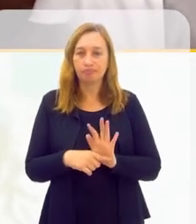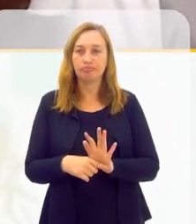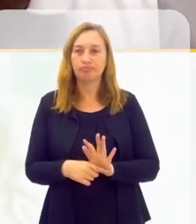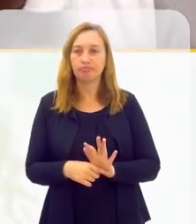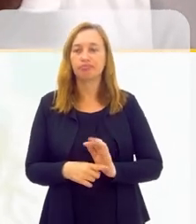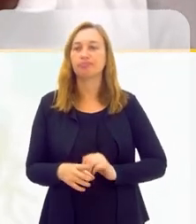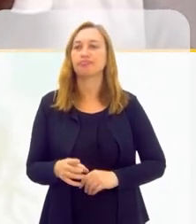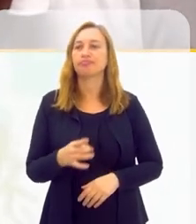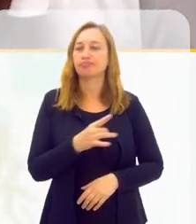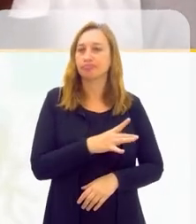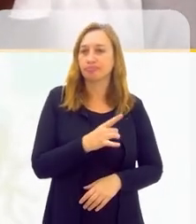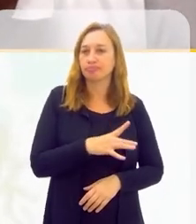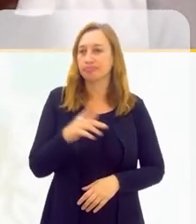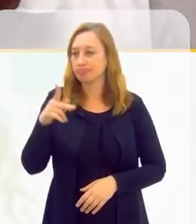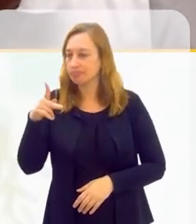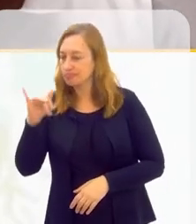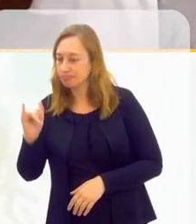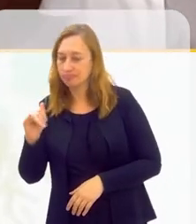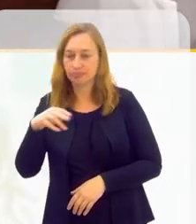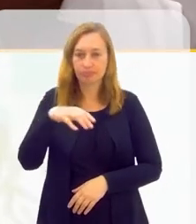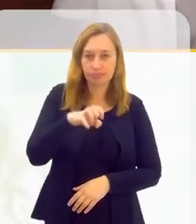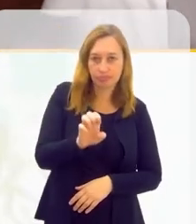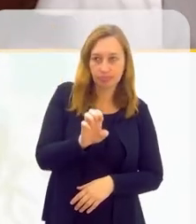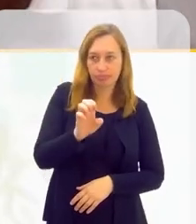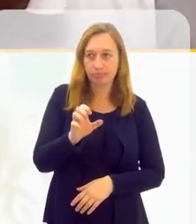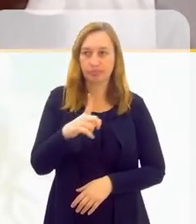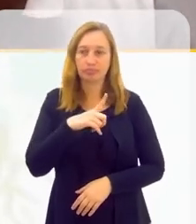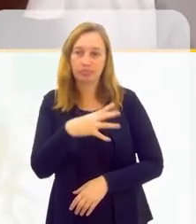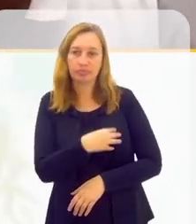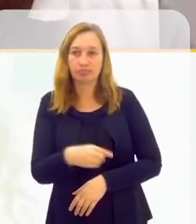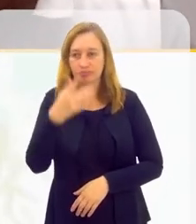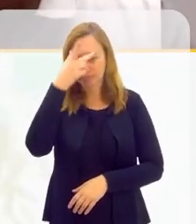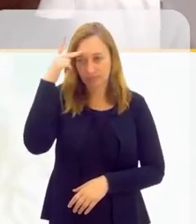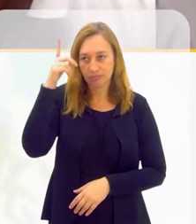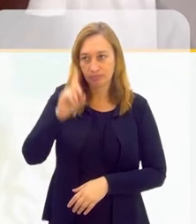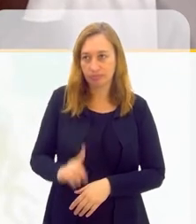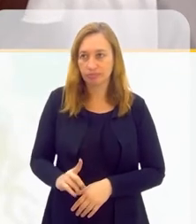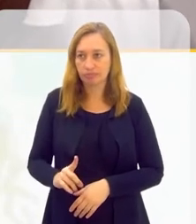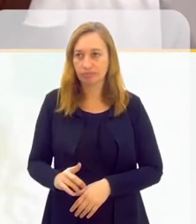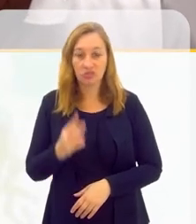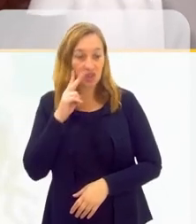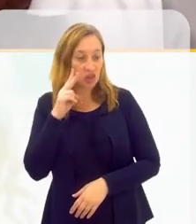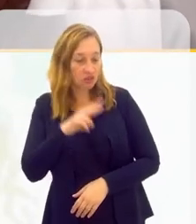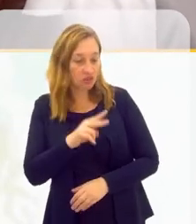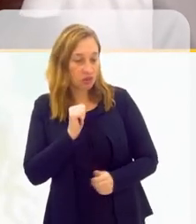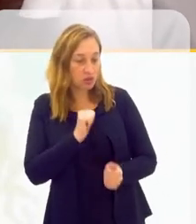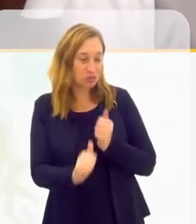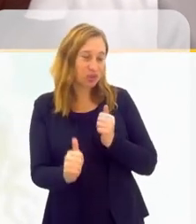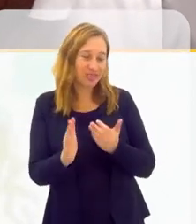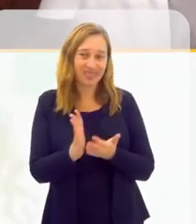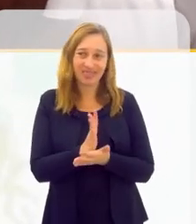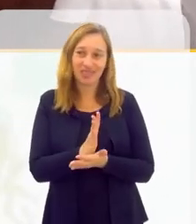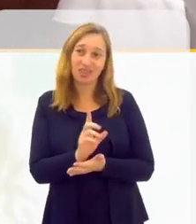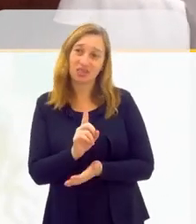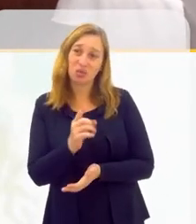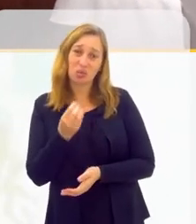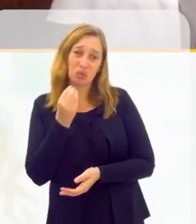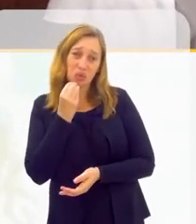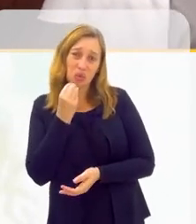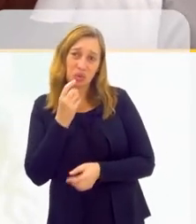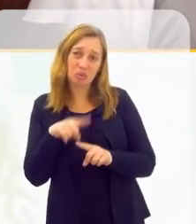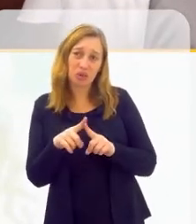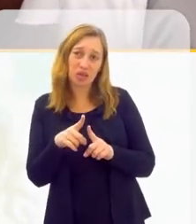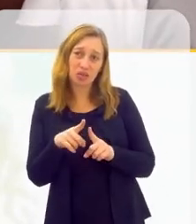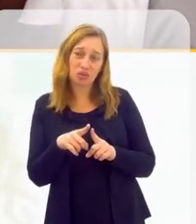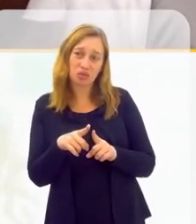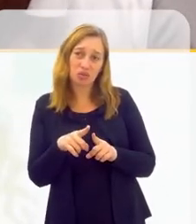ultrapassar. A barreira do medo do pai, da mãe, que tem um filho com deficiência e que vê o desporto, muitas das vezes, não como uma oportunidade,